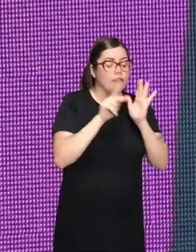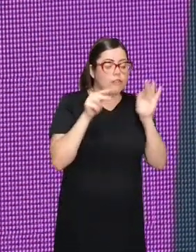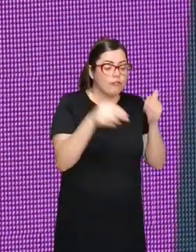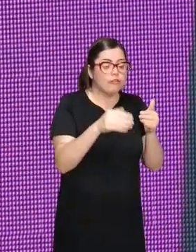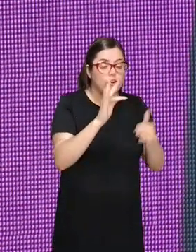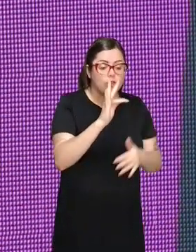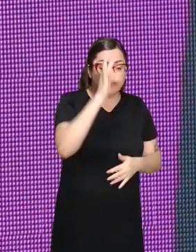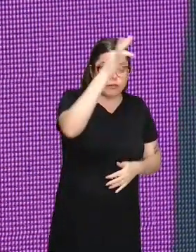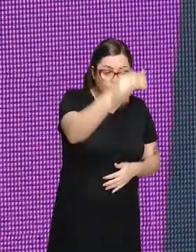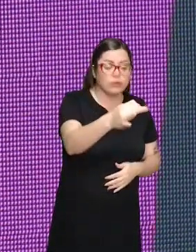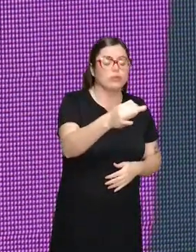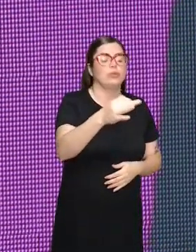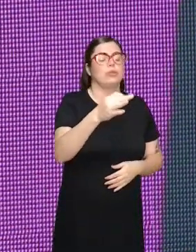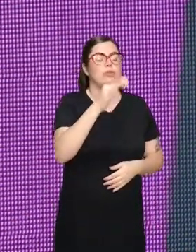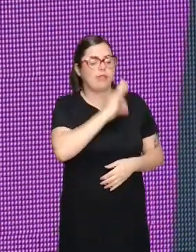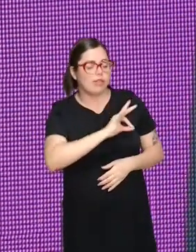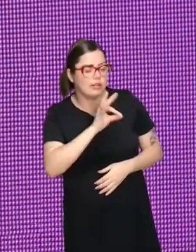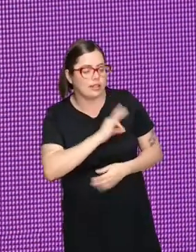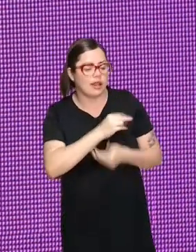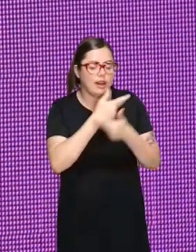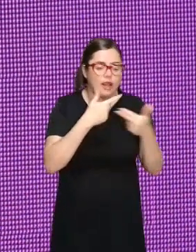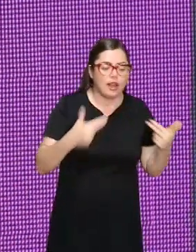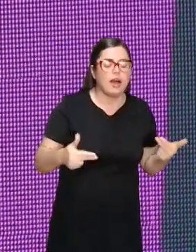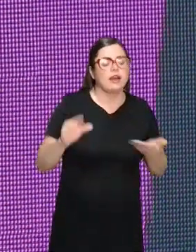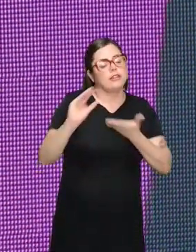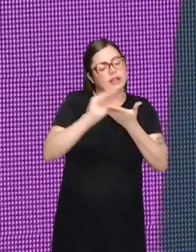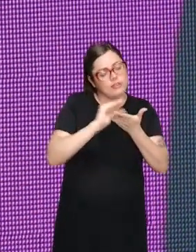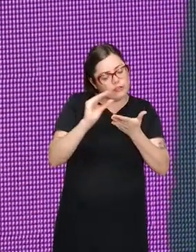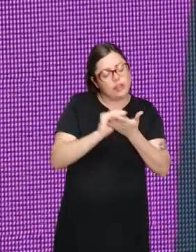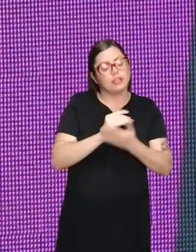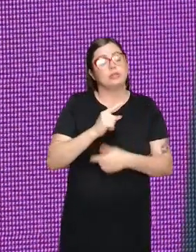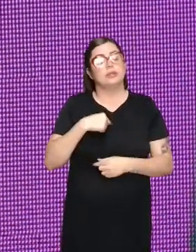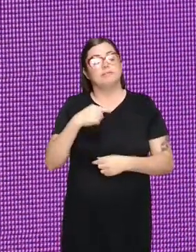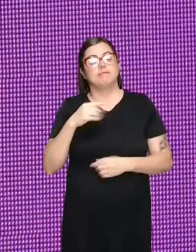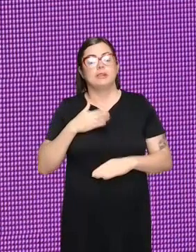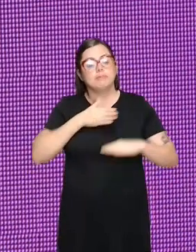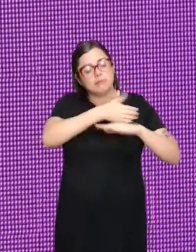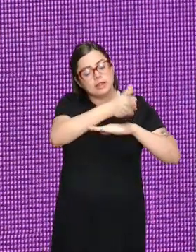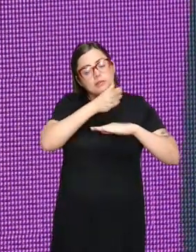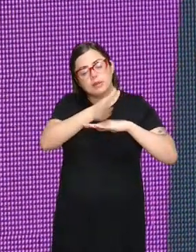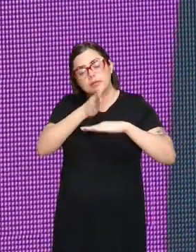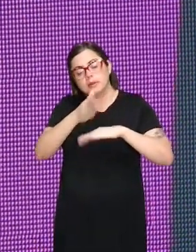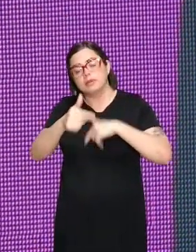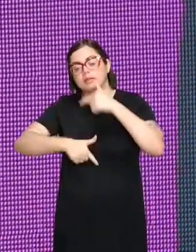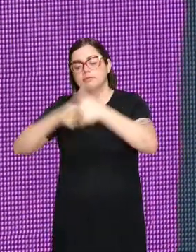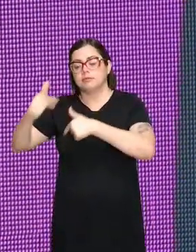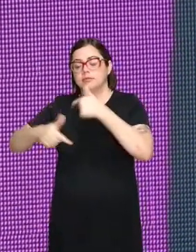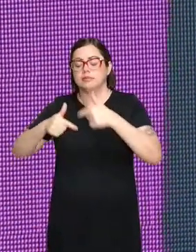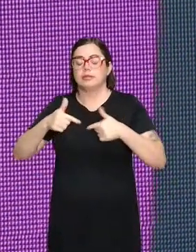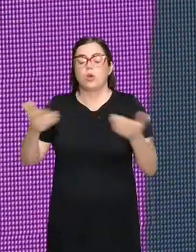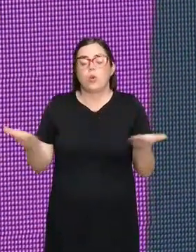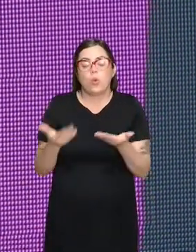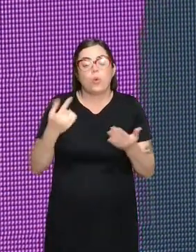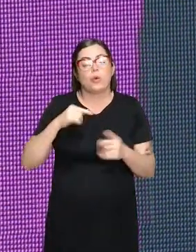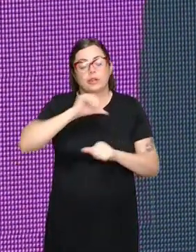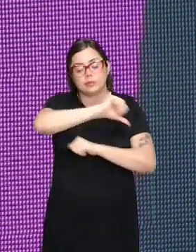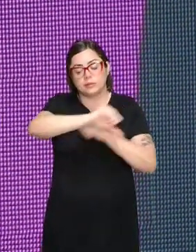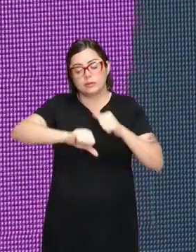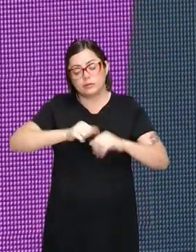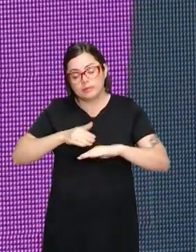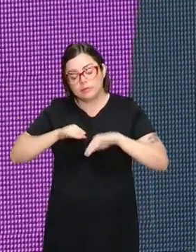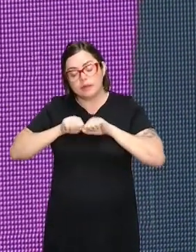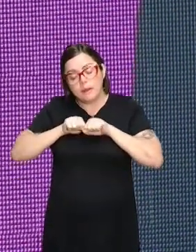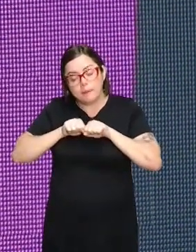esse é o nosso objetivo. A gente precisa ingressar dentro dessas comunidades que a gente trabalha hoje e, a partir de entrar nesses processos, a gente